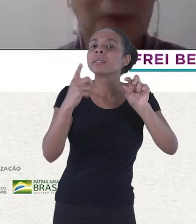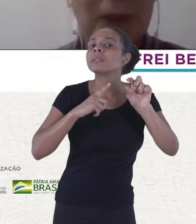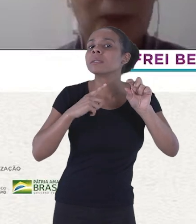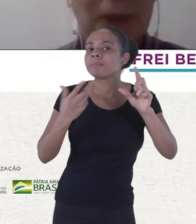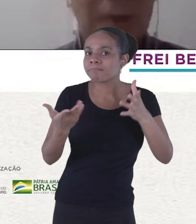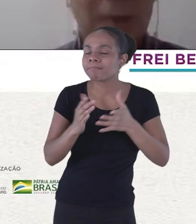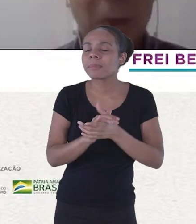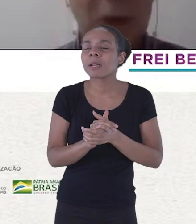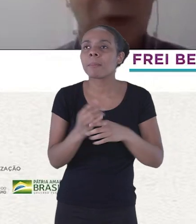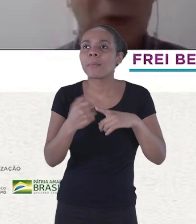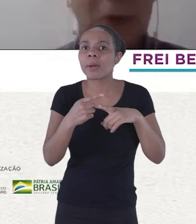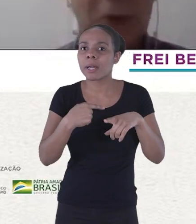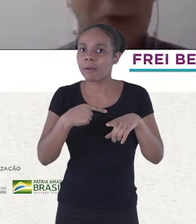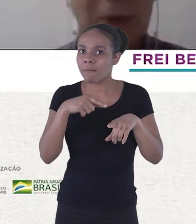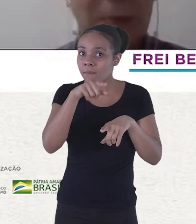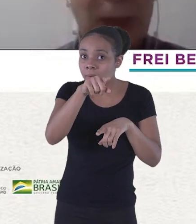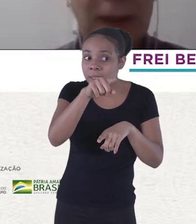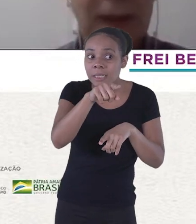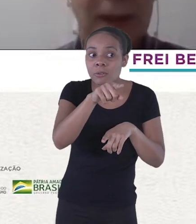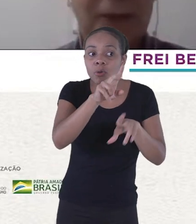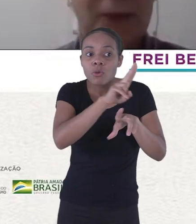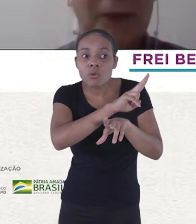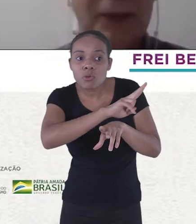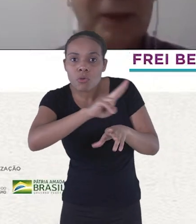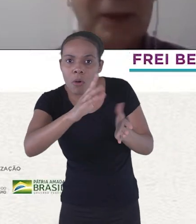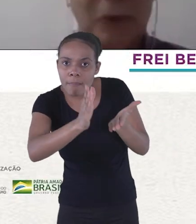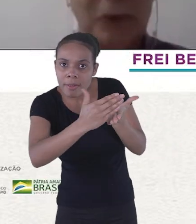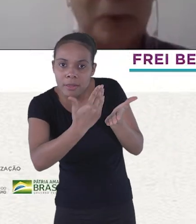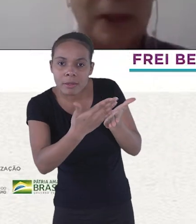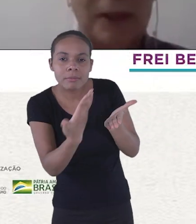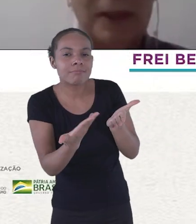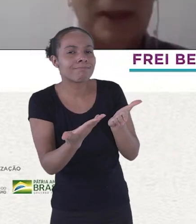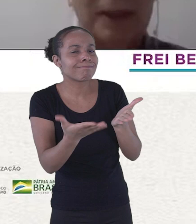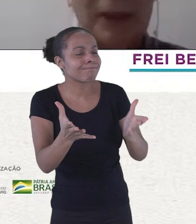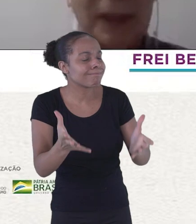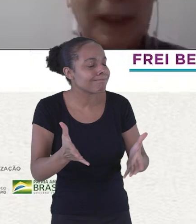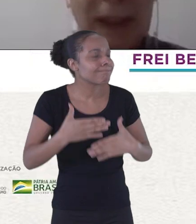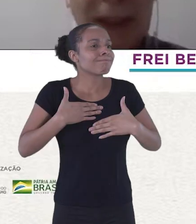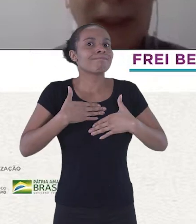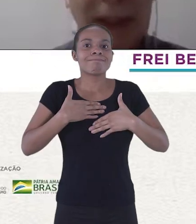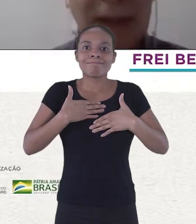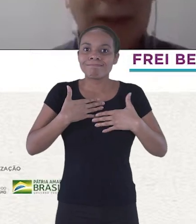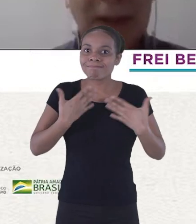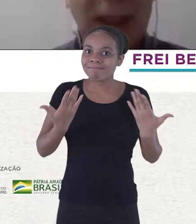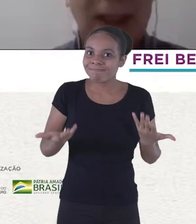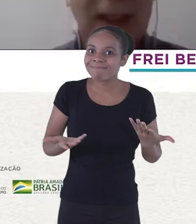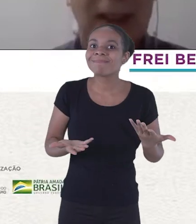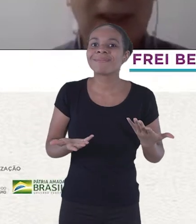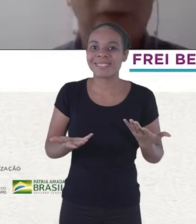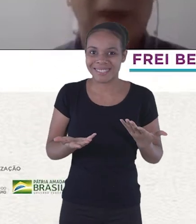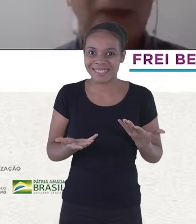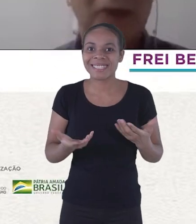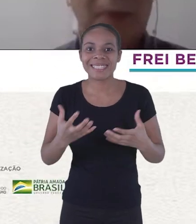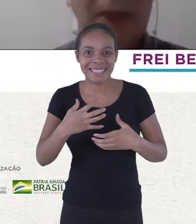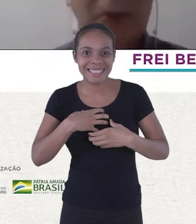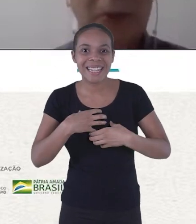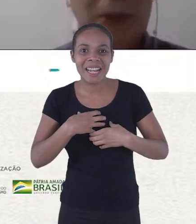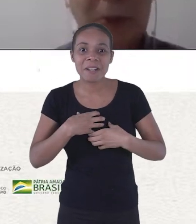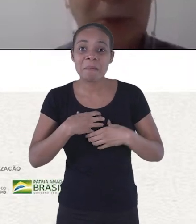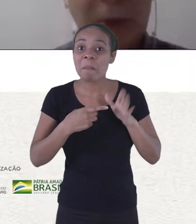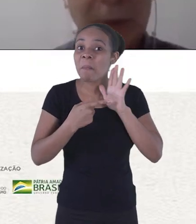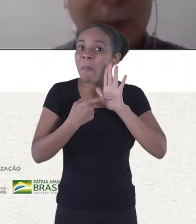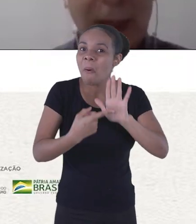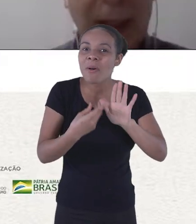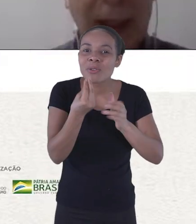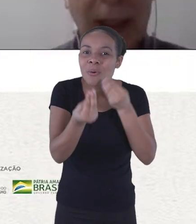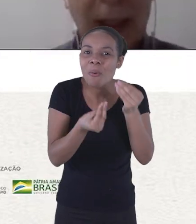que Me Falta, é muito impactante. Muito impactante. Já reflete bem o